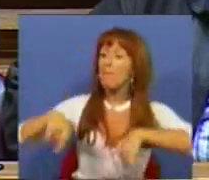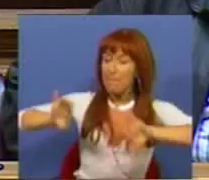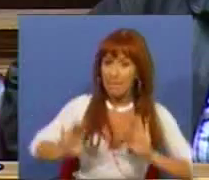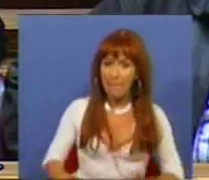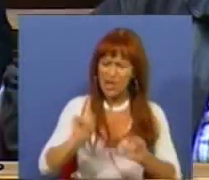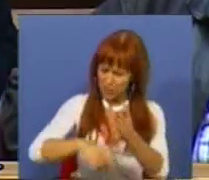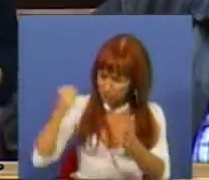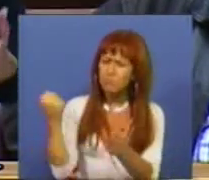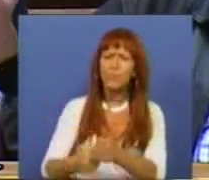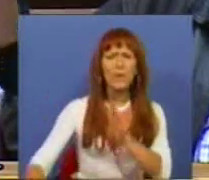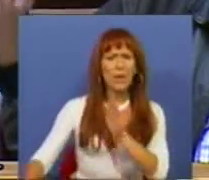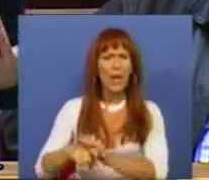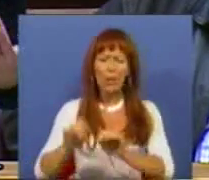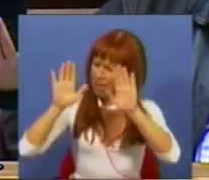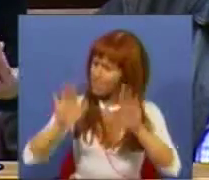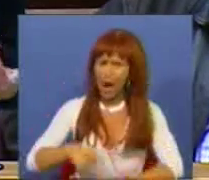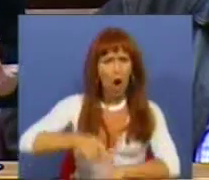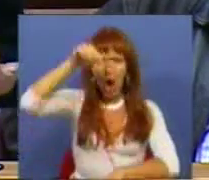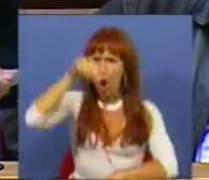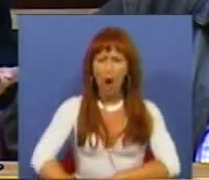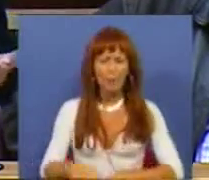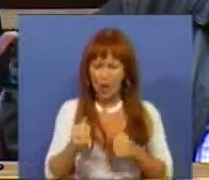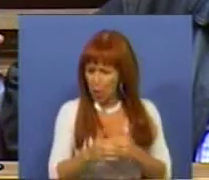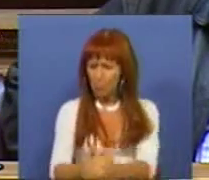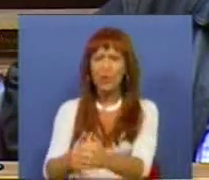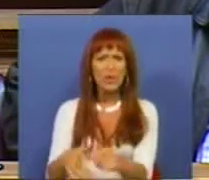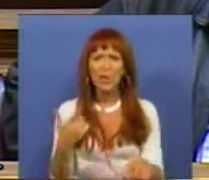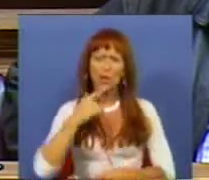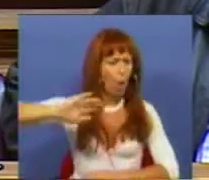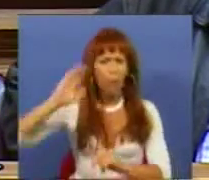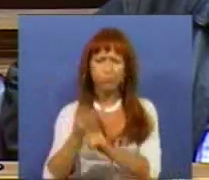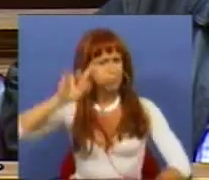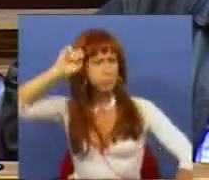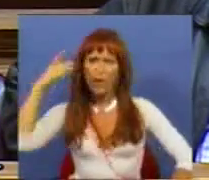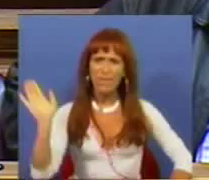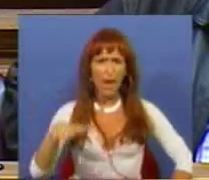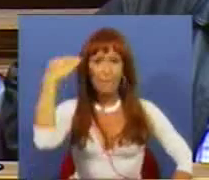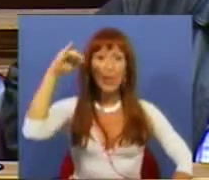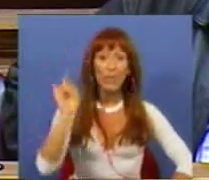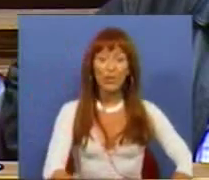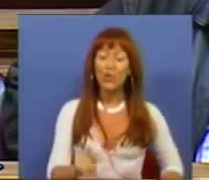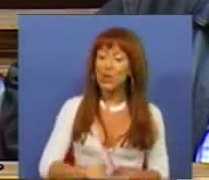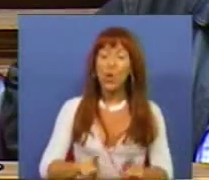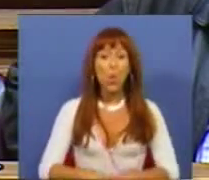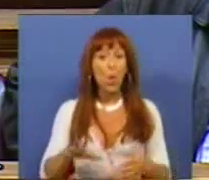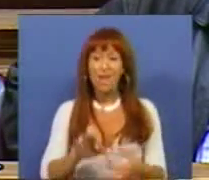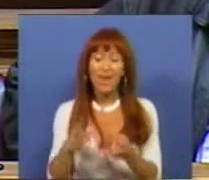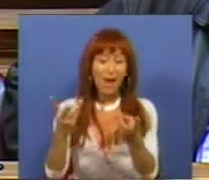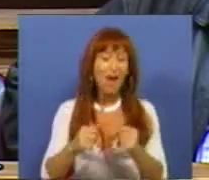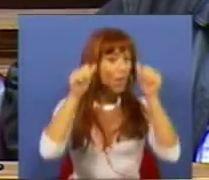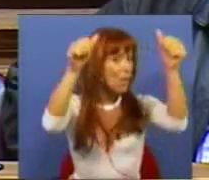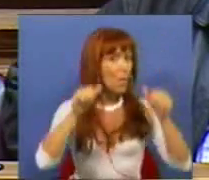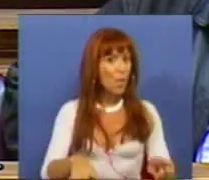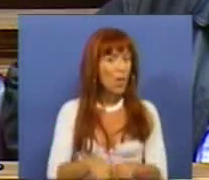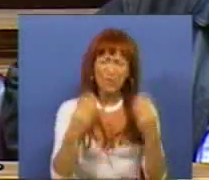seja vinculativa, que suspenda desde já o processo, que não penalize os professores, que não conte com